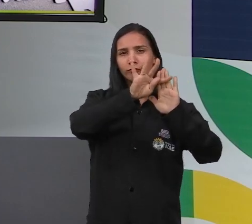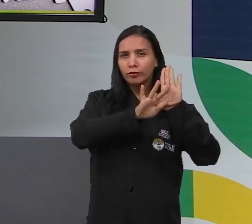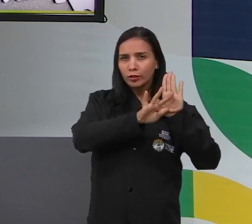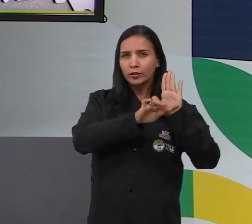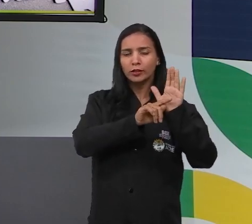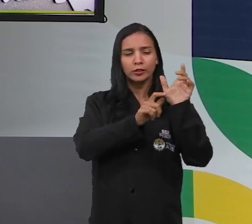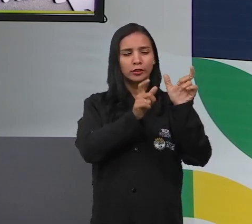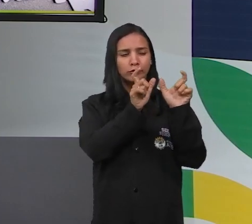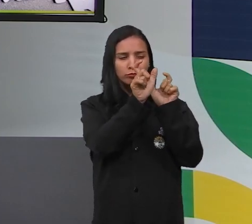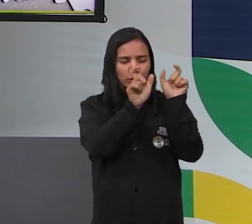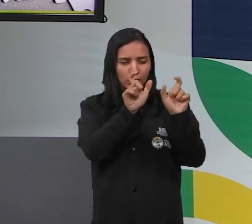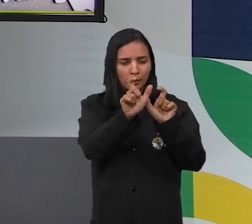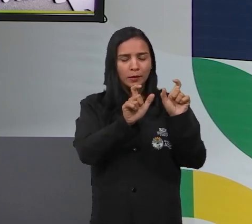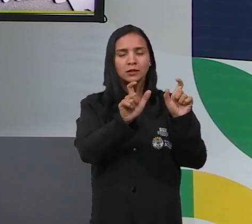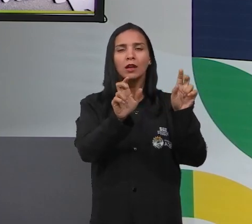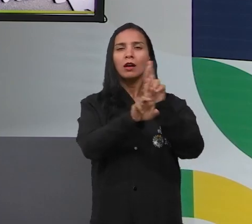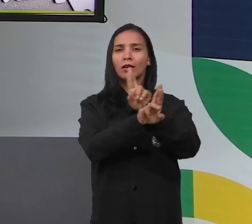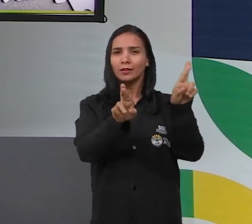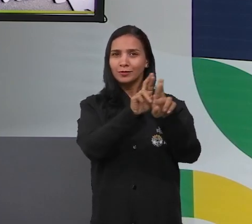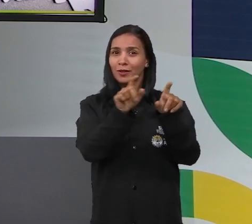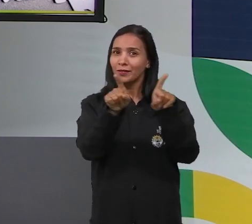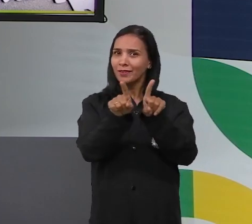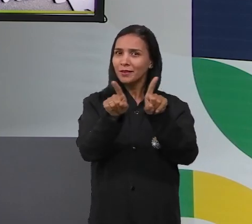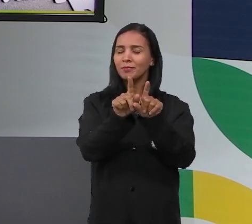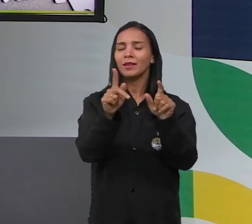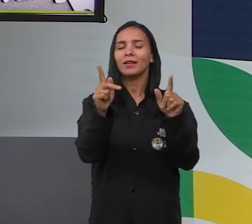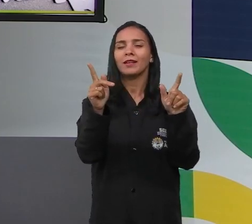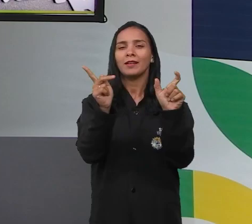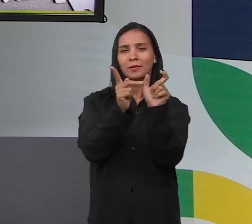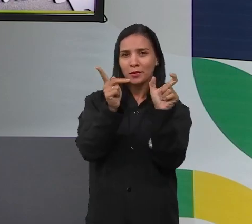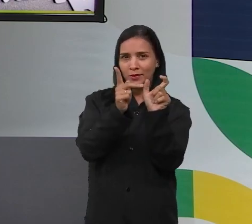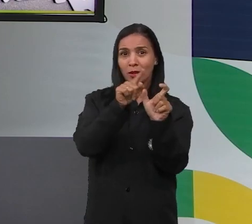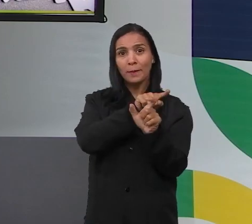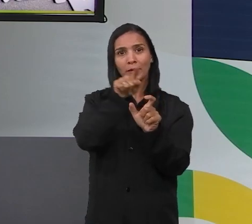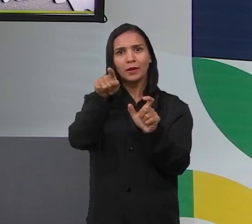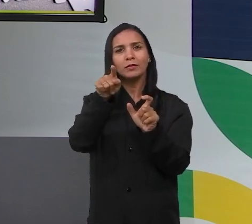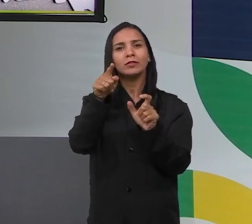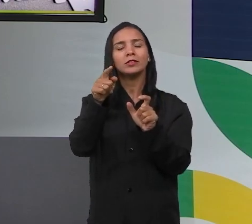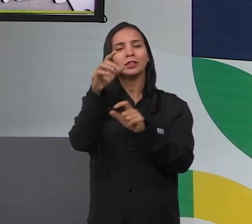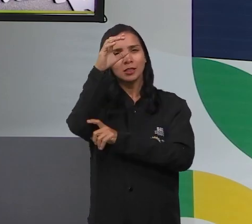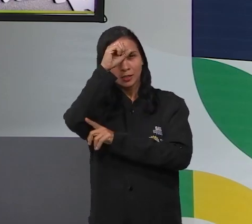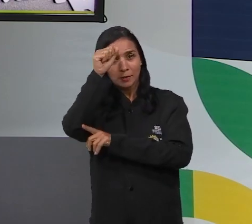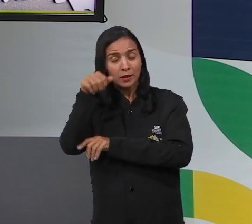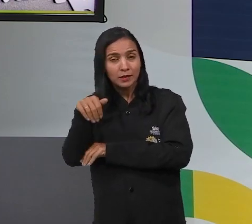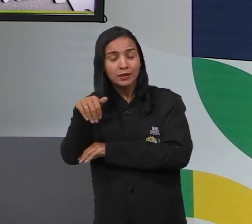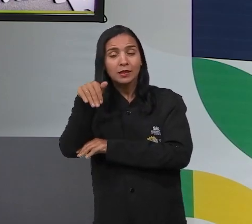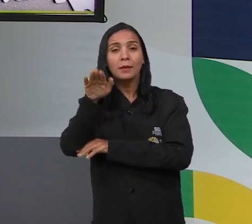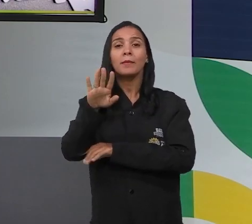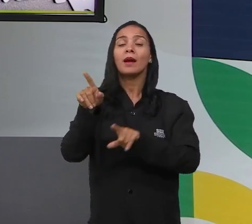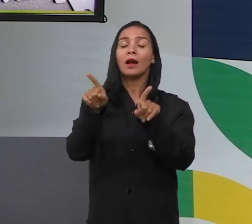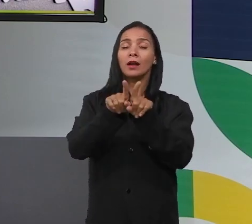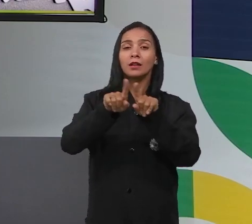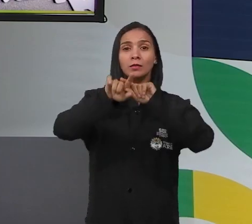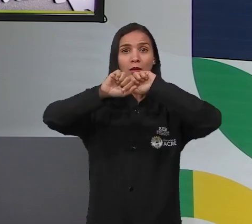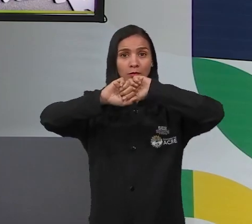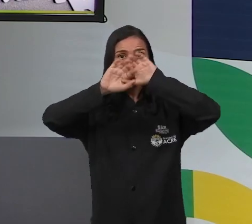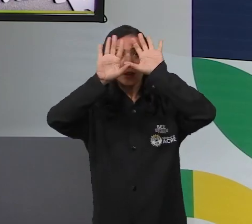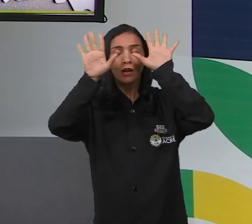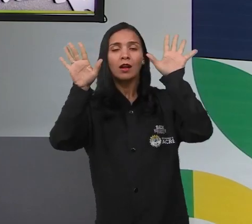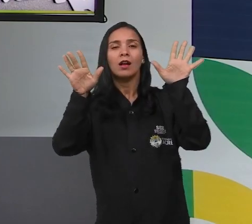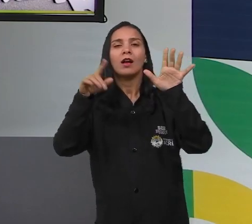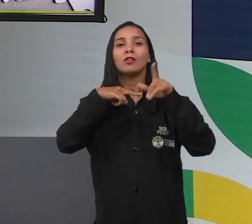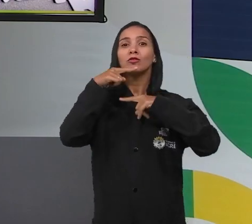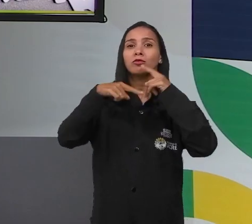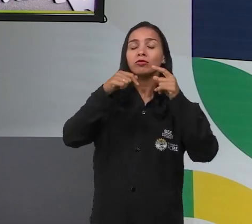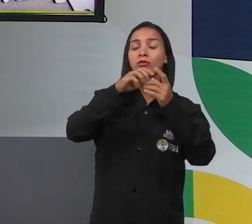algo relacionado com as preposições, para que vocês possam aprender de uma forma até mais clara. Por quê?